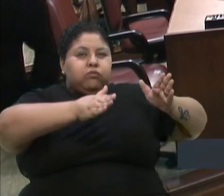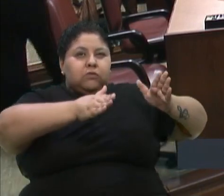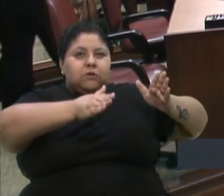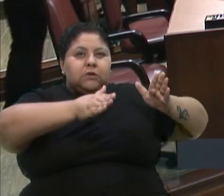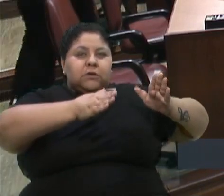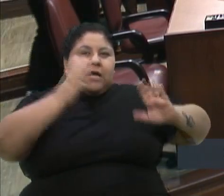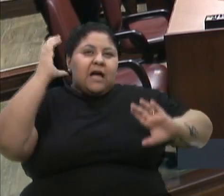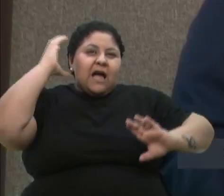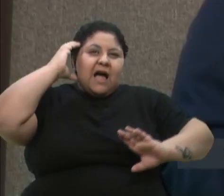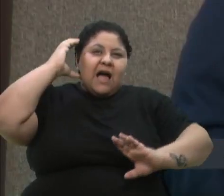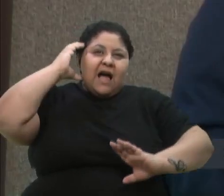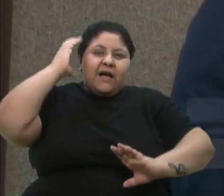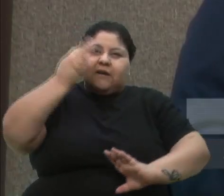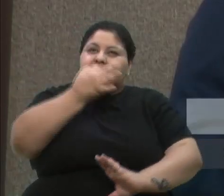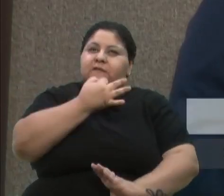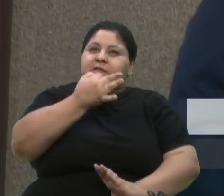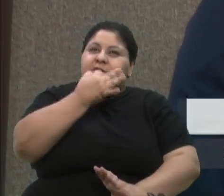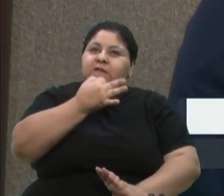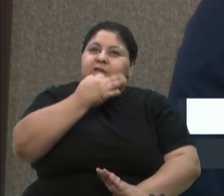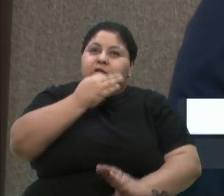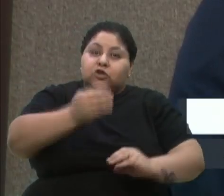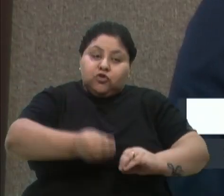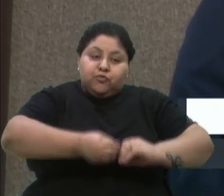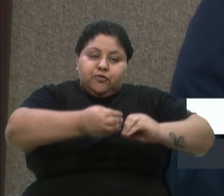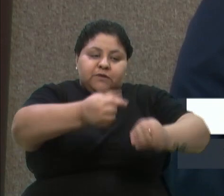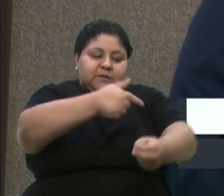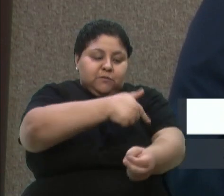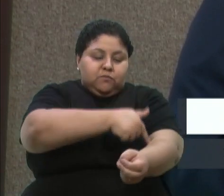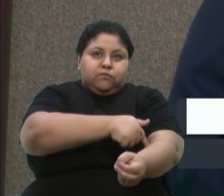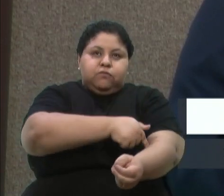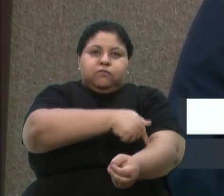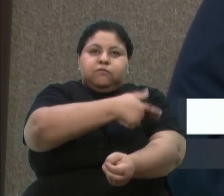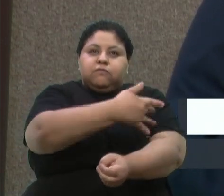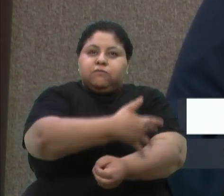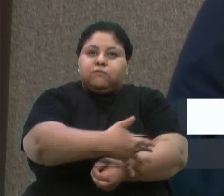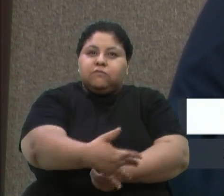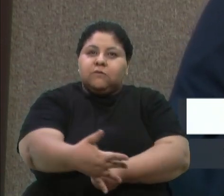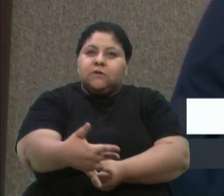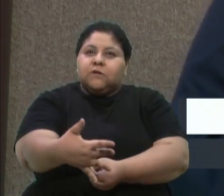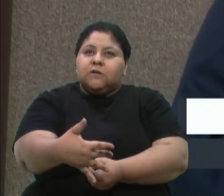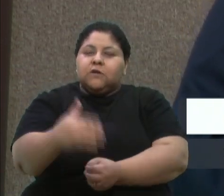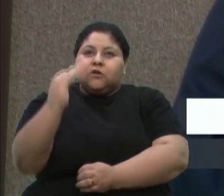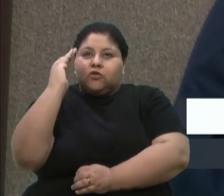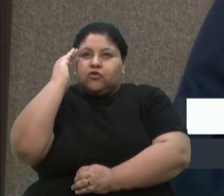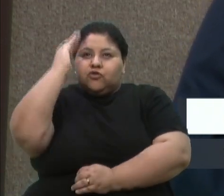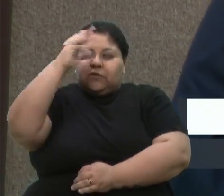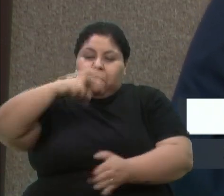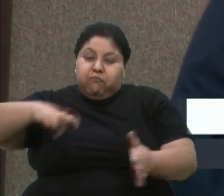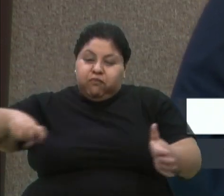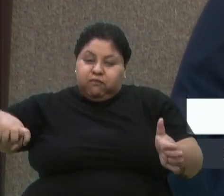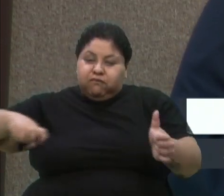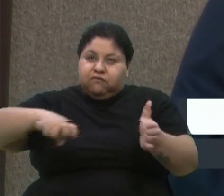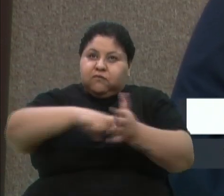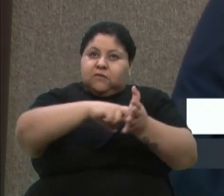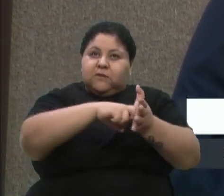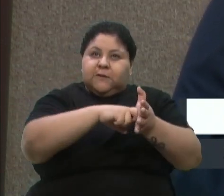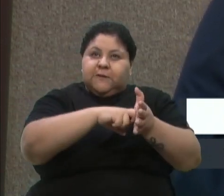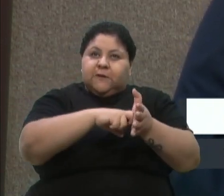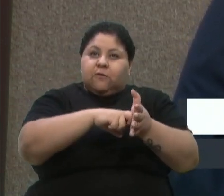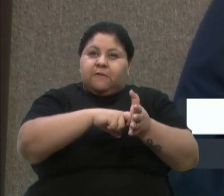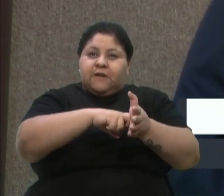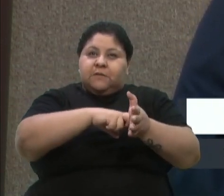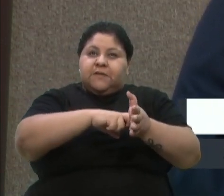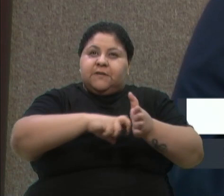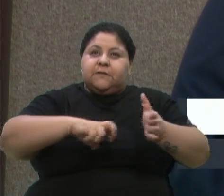Caxias, sobre doação de sangue para aquele soldado que foi atropelado covardemente,